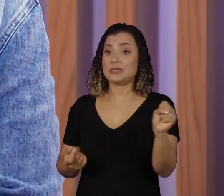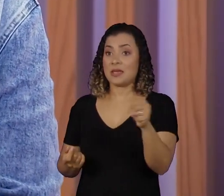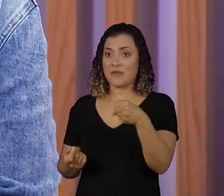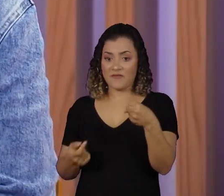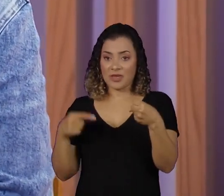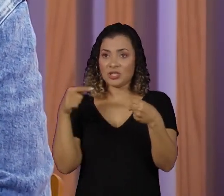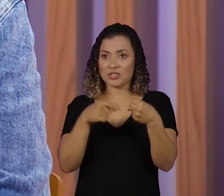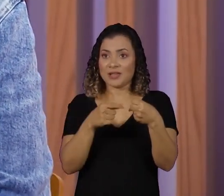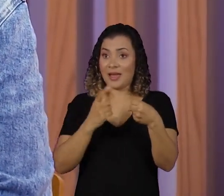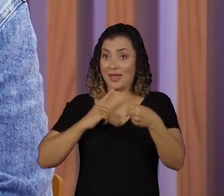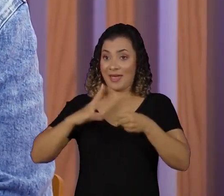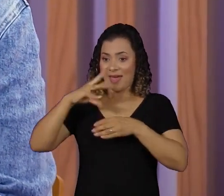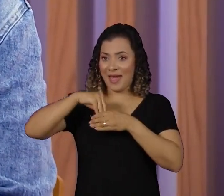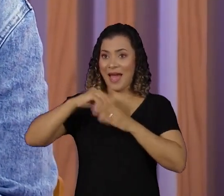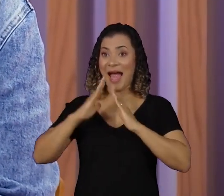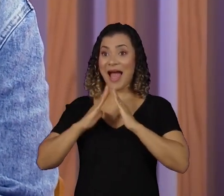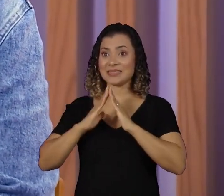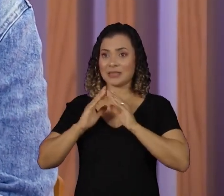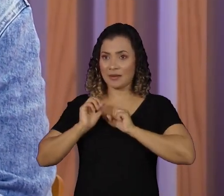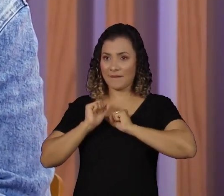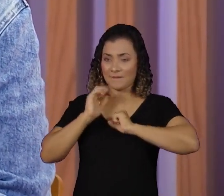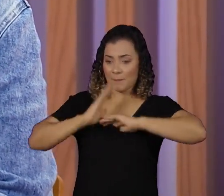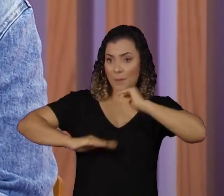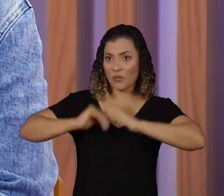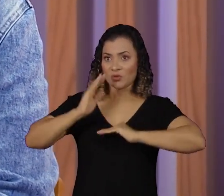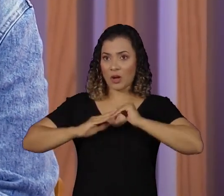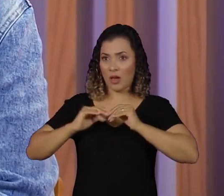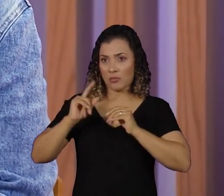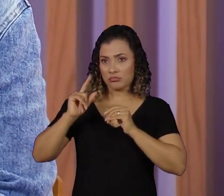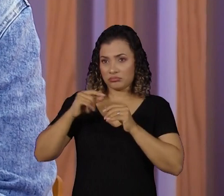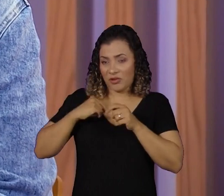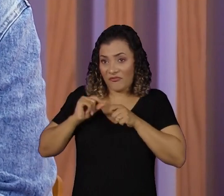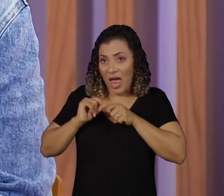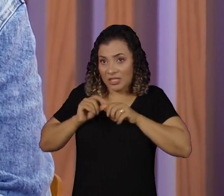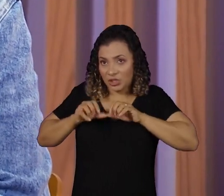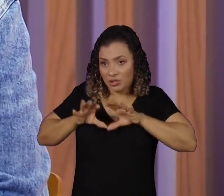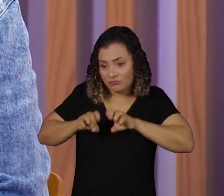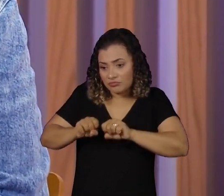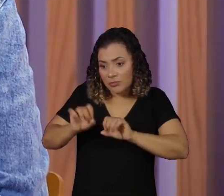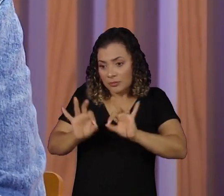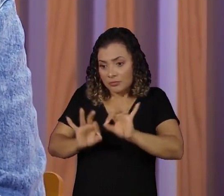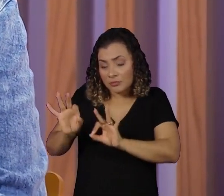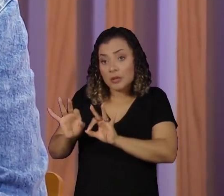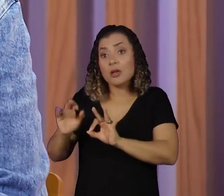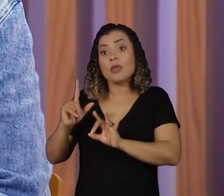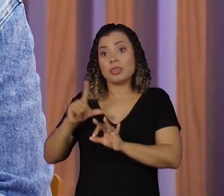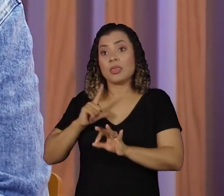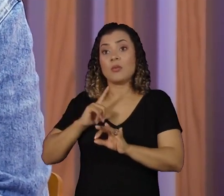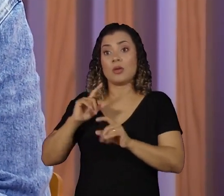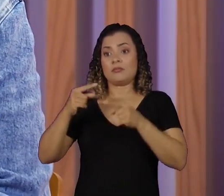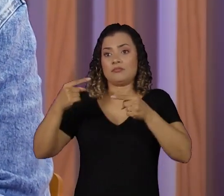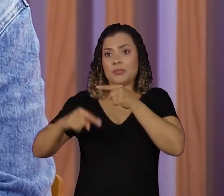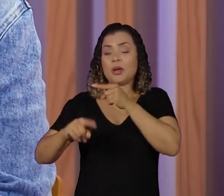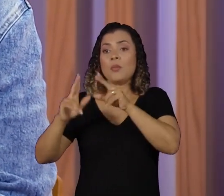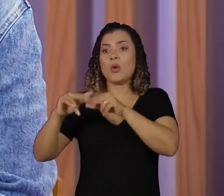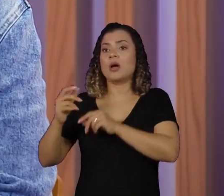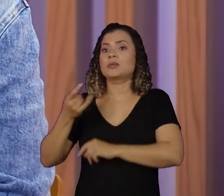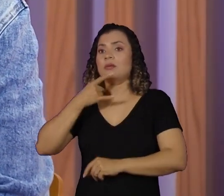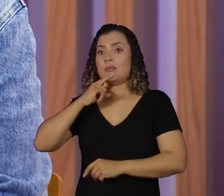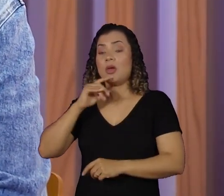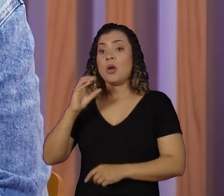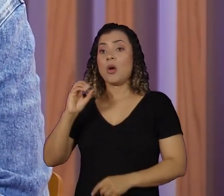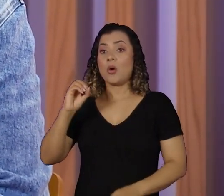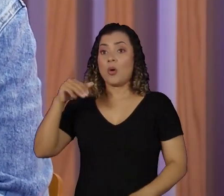um papel bem interessante e peculiar na lógica do alcoolismo. Inclusive, saiu dados recentes da